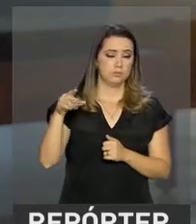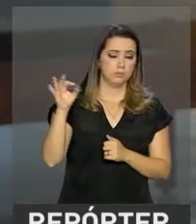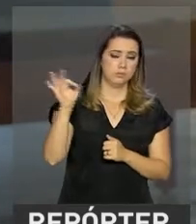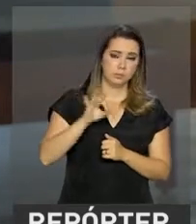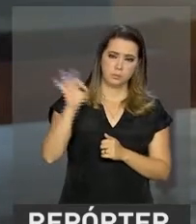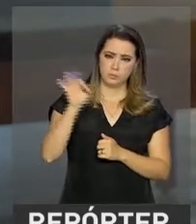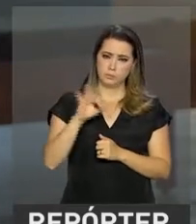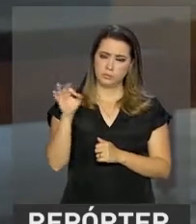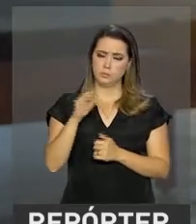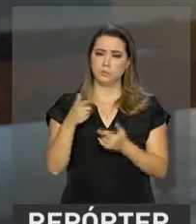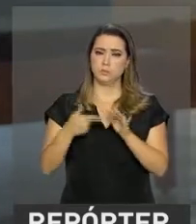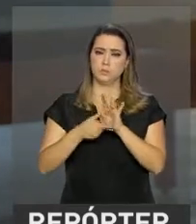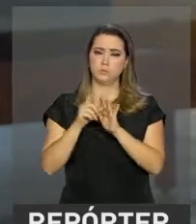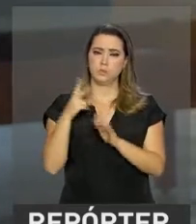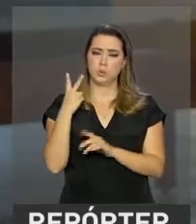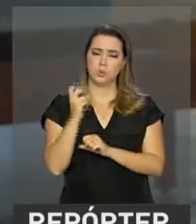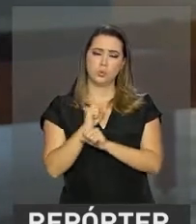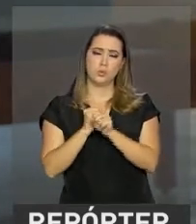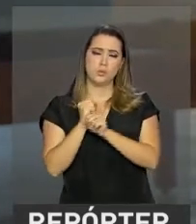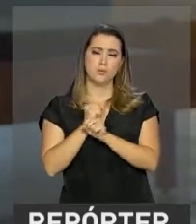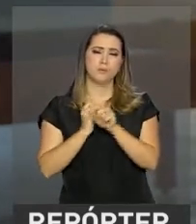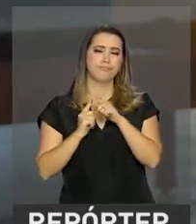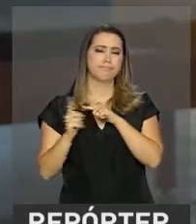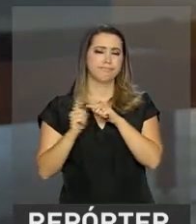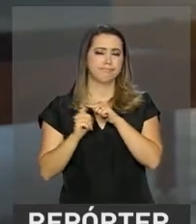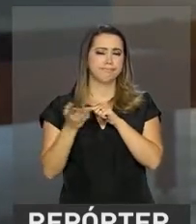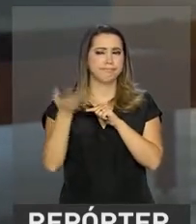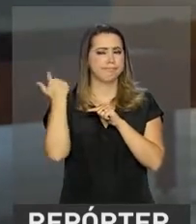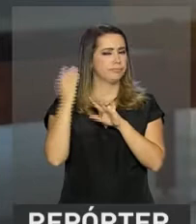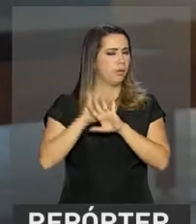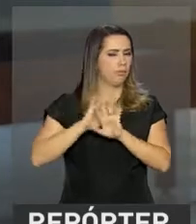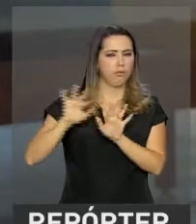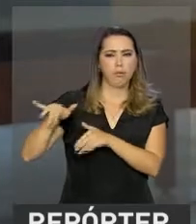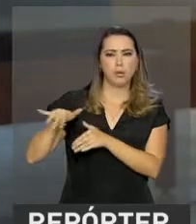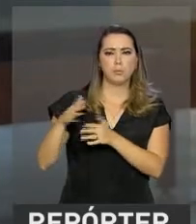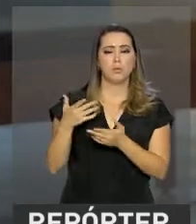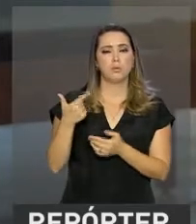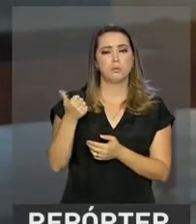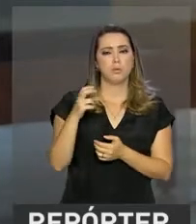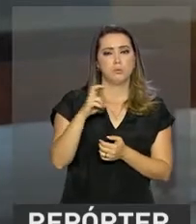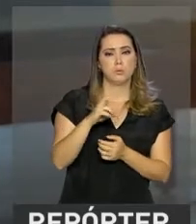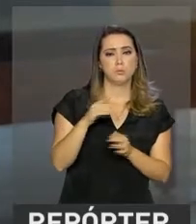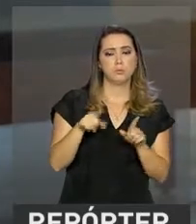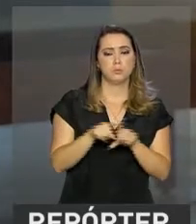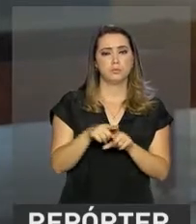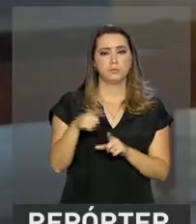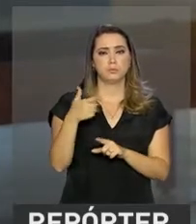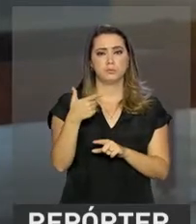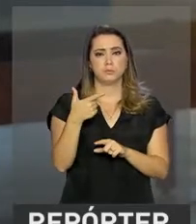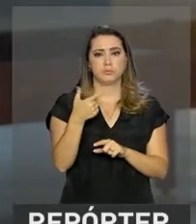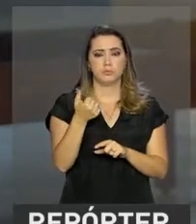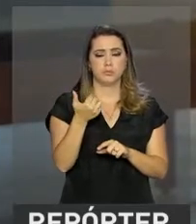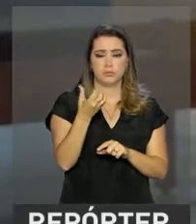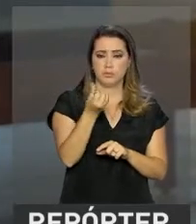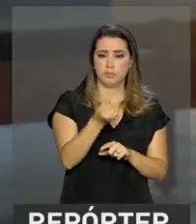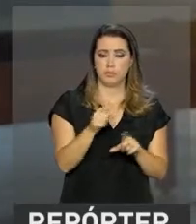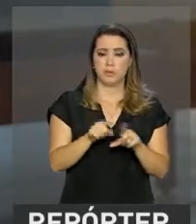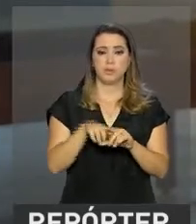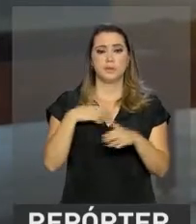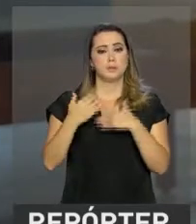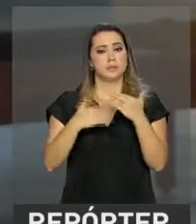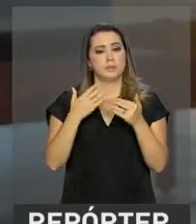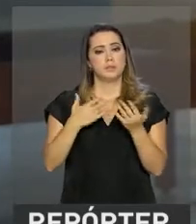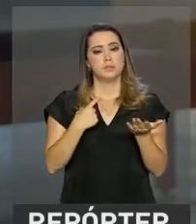1%, deixando 2 anos de recessão para trás, 2015 e 2016, e também a perspectiva